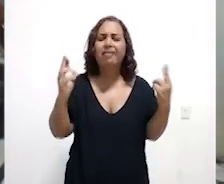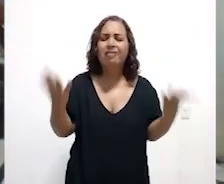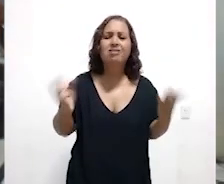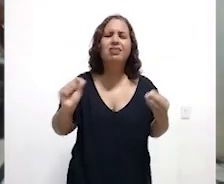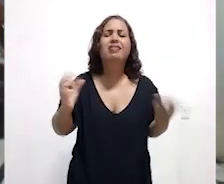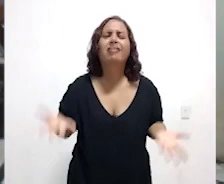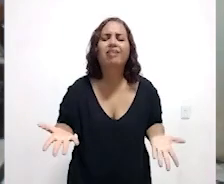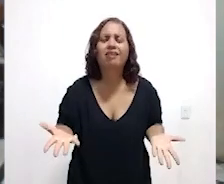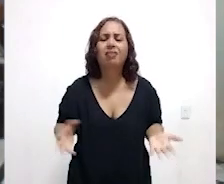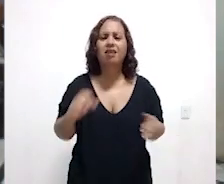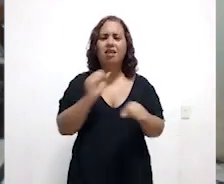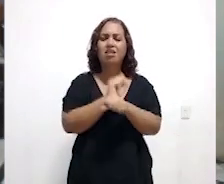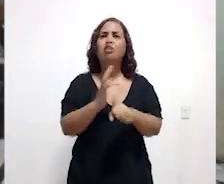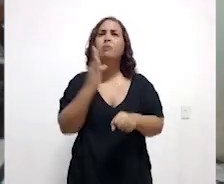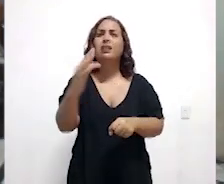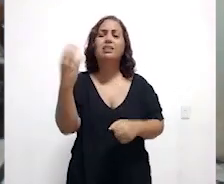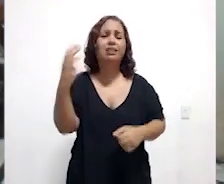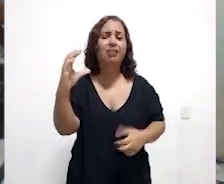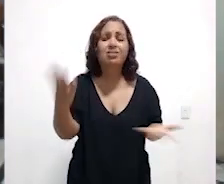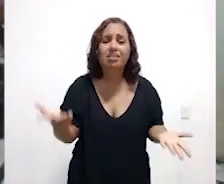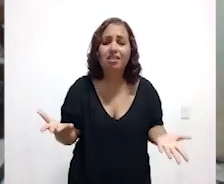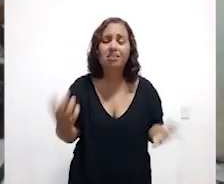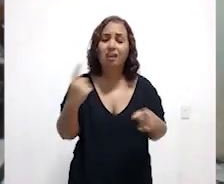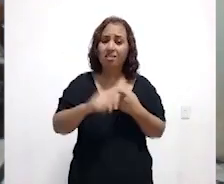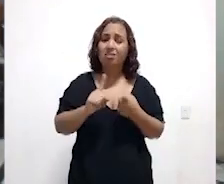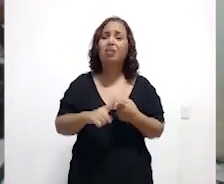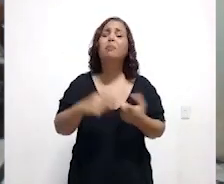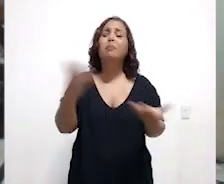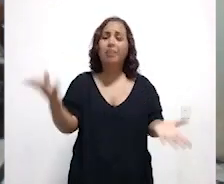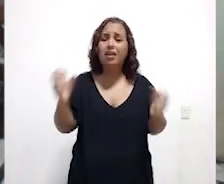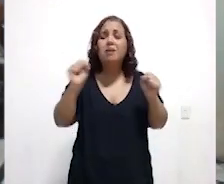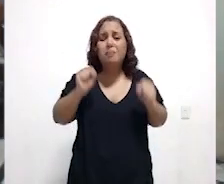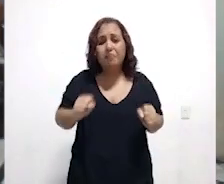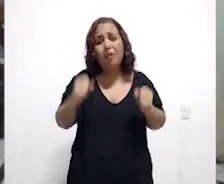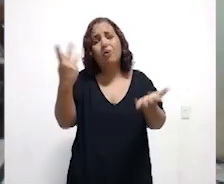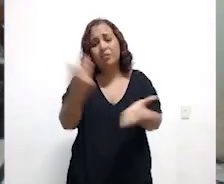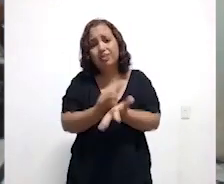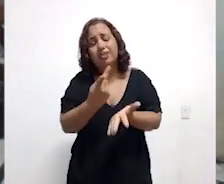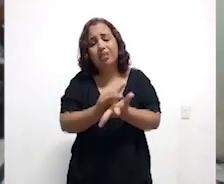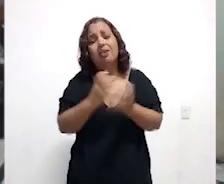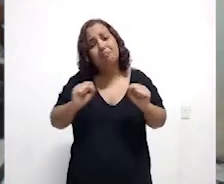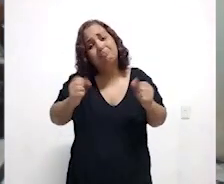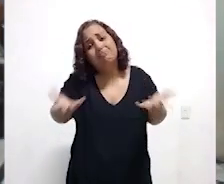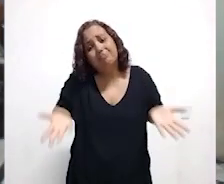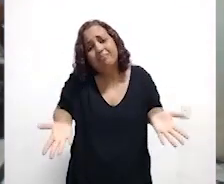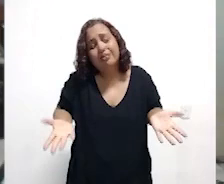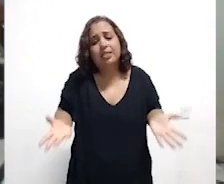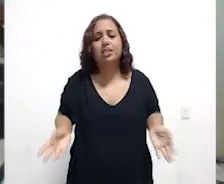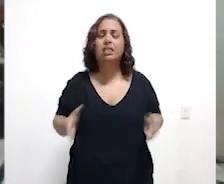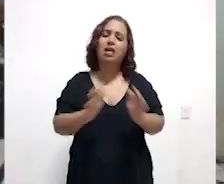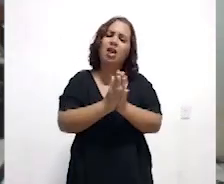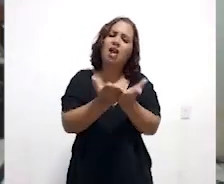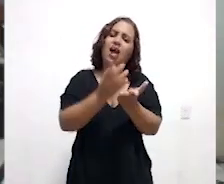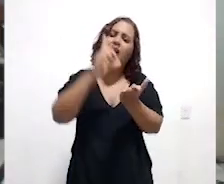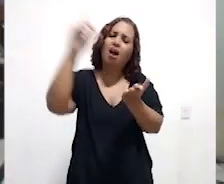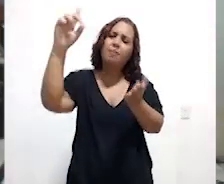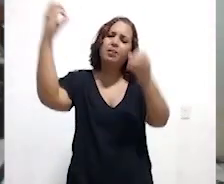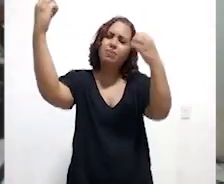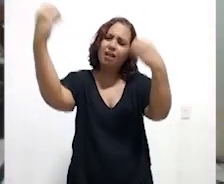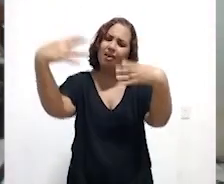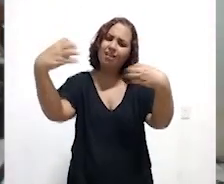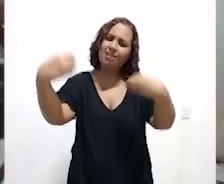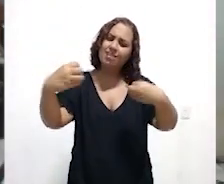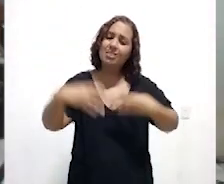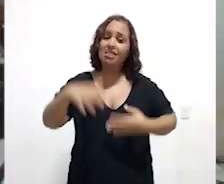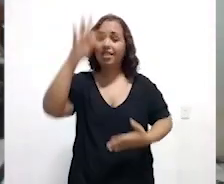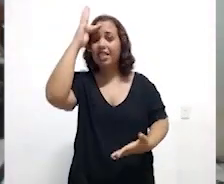também é falha, que também pode ter erros. A Bíblia nos ensina que é a